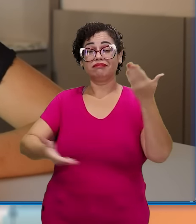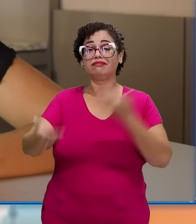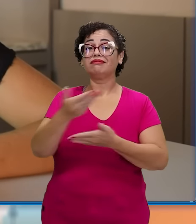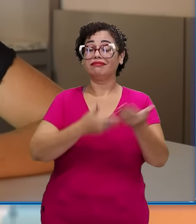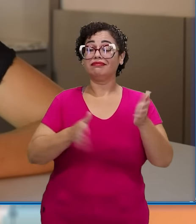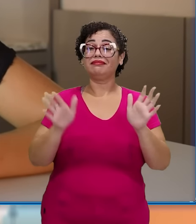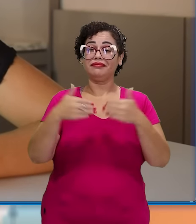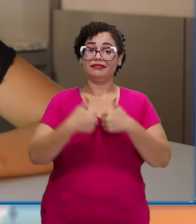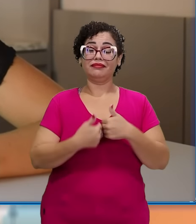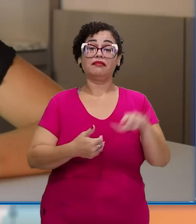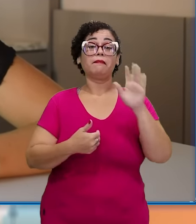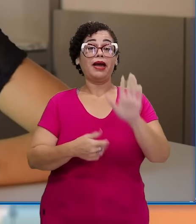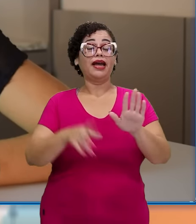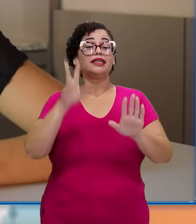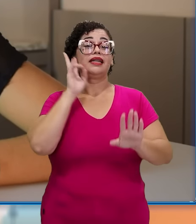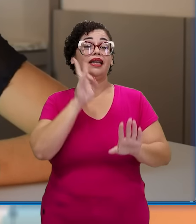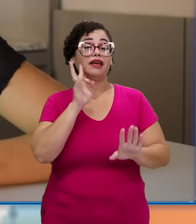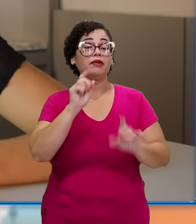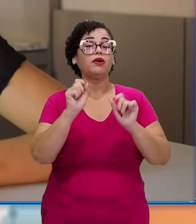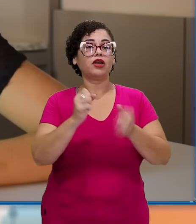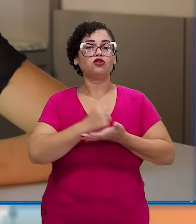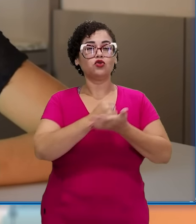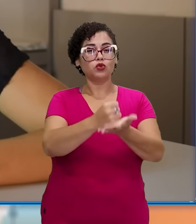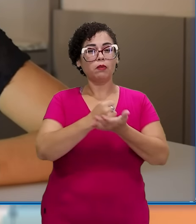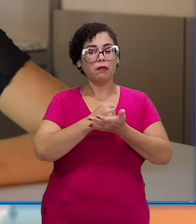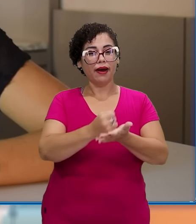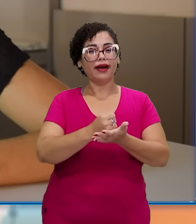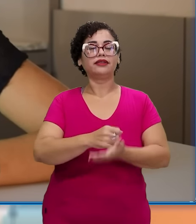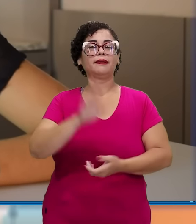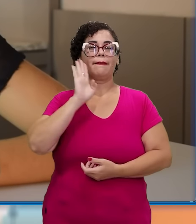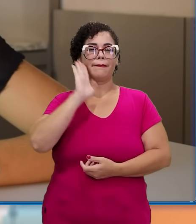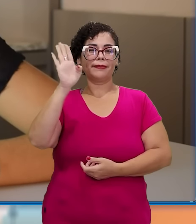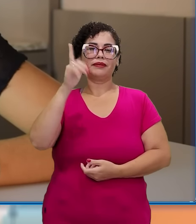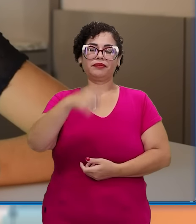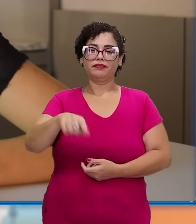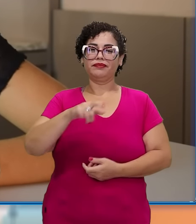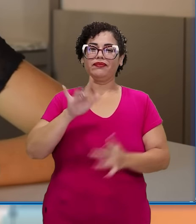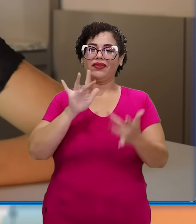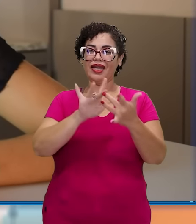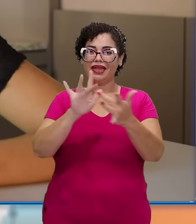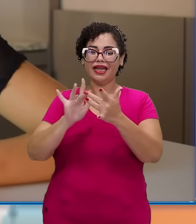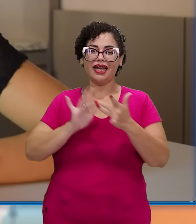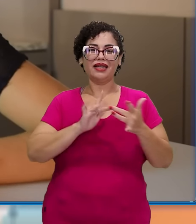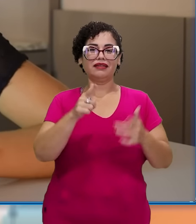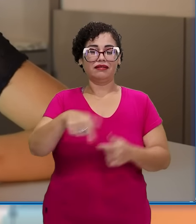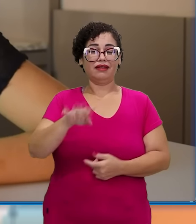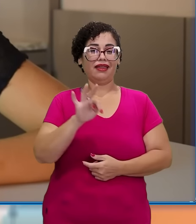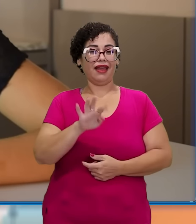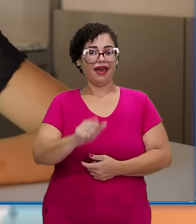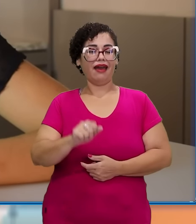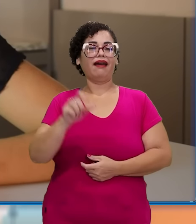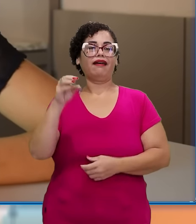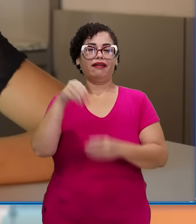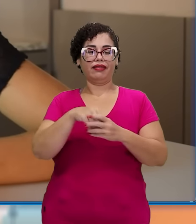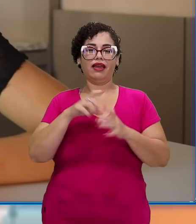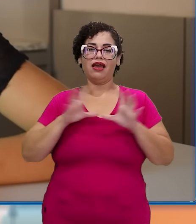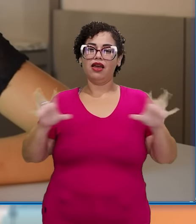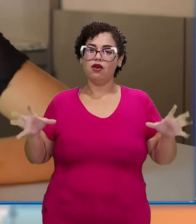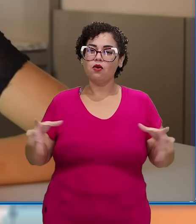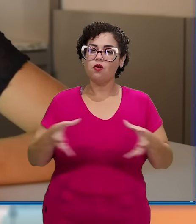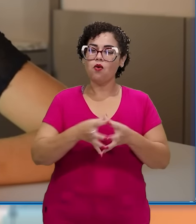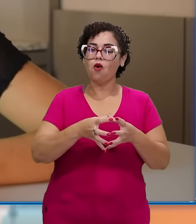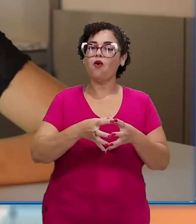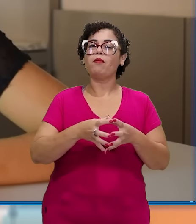comunicação da pessoa com autismo mas Lembrando que um suporte significativo e intervenções eficazes no tea